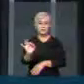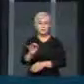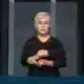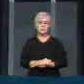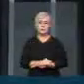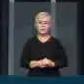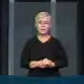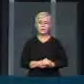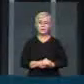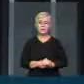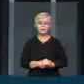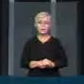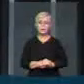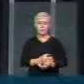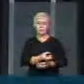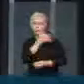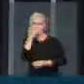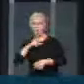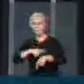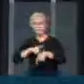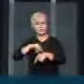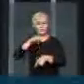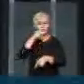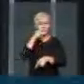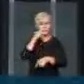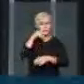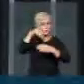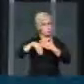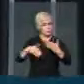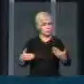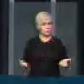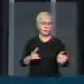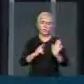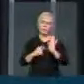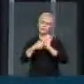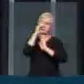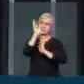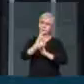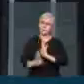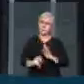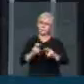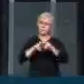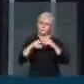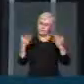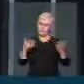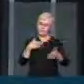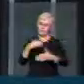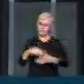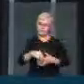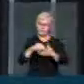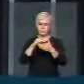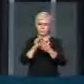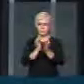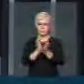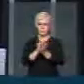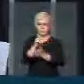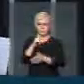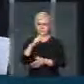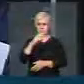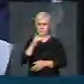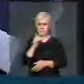disputa nas diversas oportunidades que esse Brasil apresenta. Por isso, senhor presidente, como líder da bancada do PCdoB,